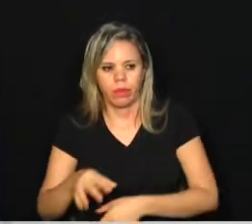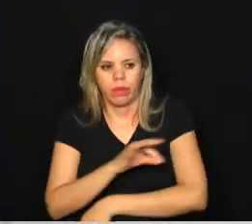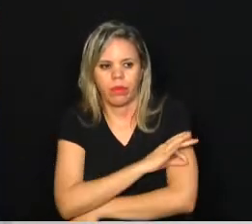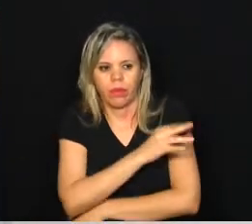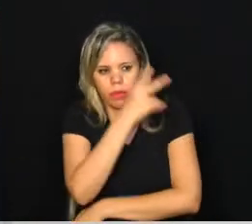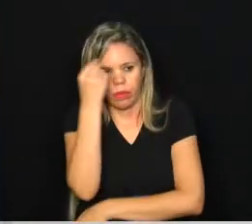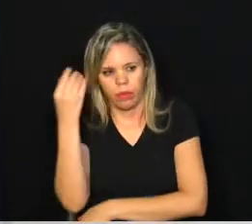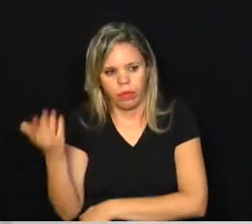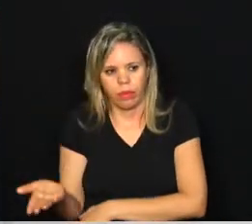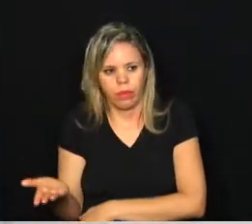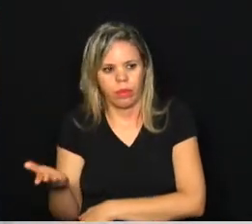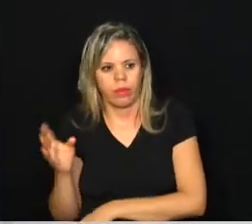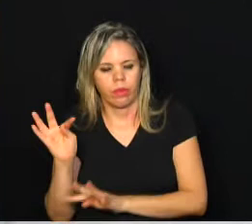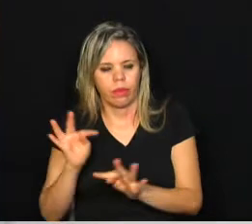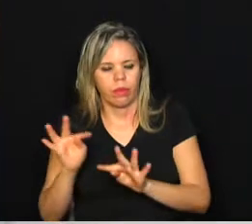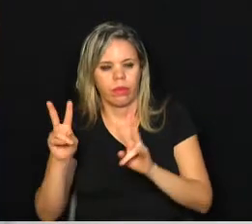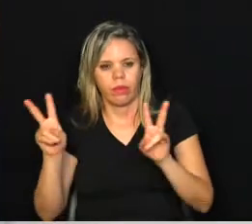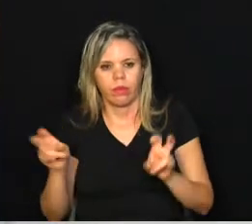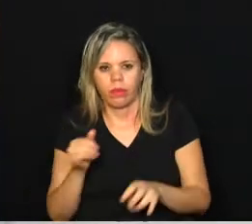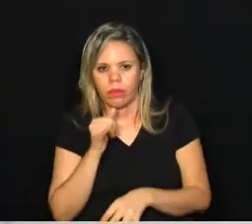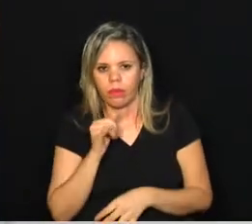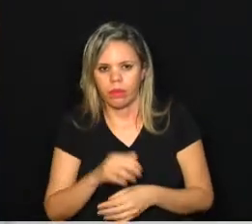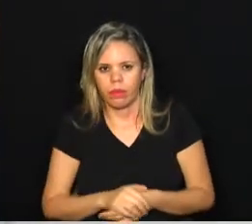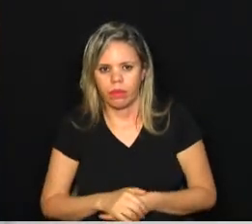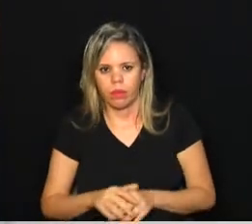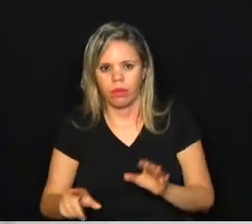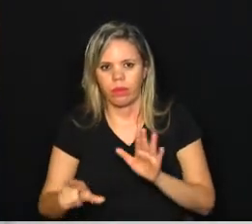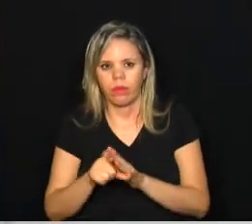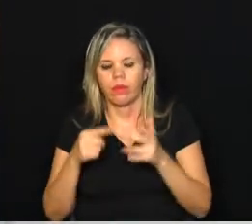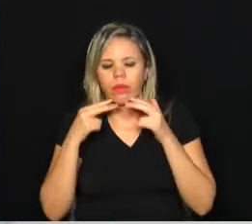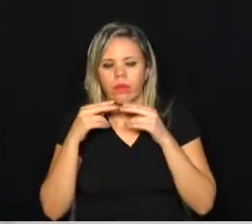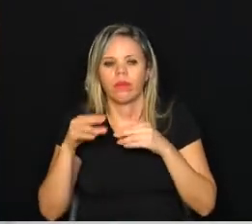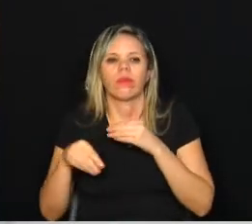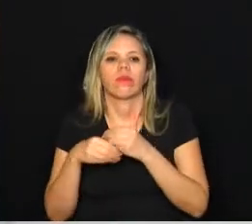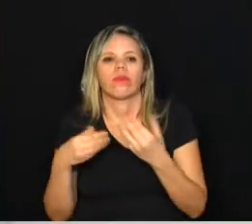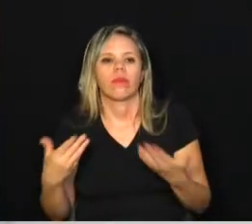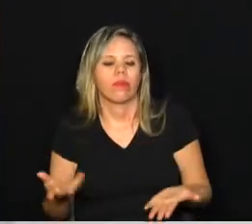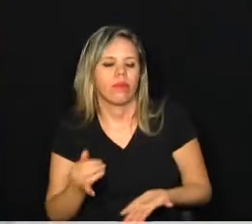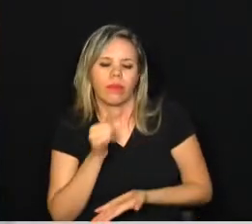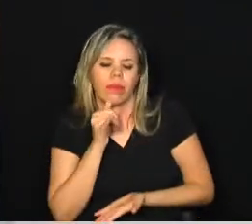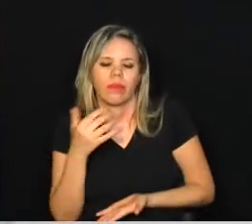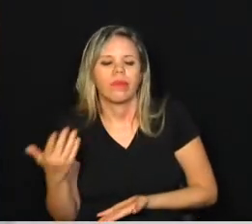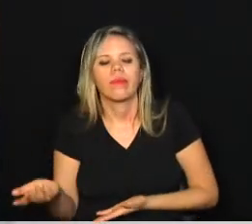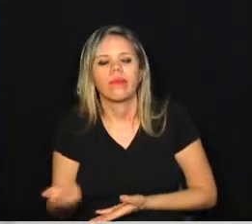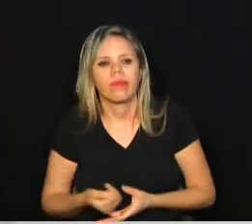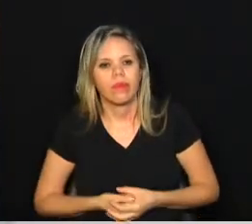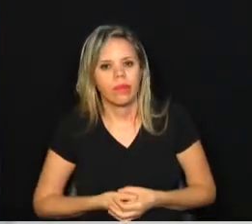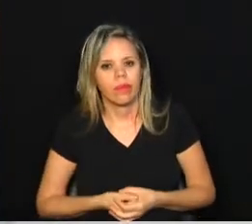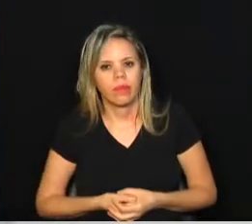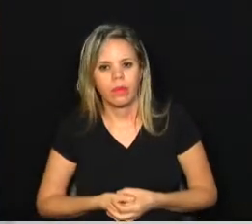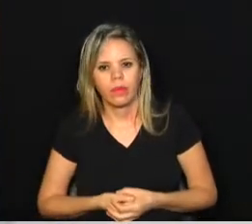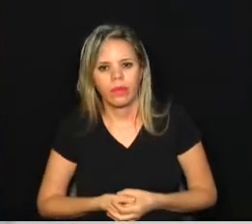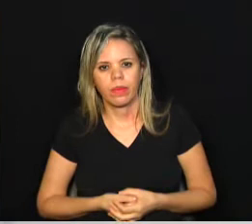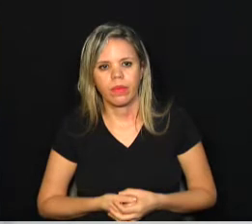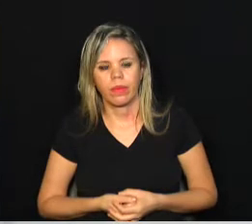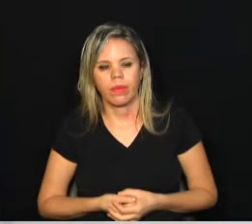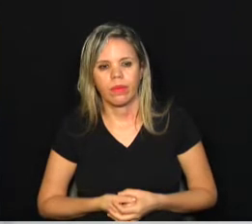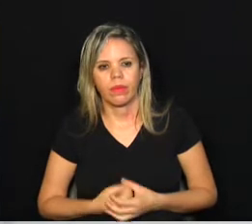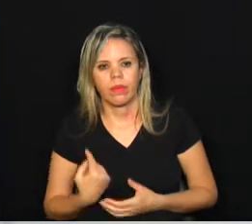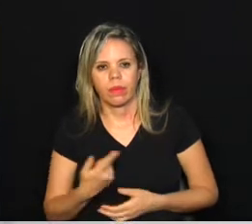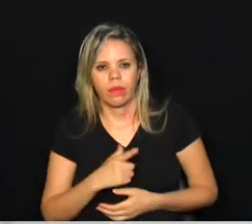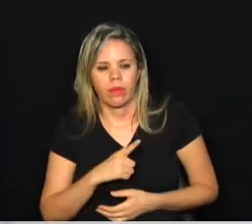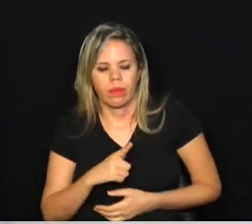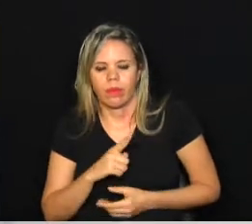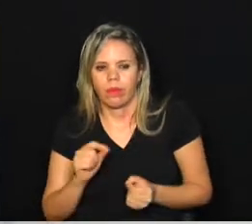Executivo, que vai tratar da lei de inovação, por exemplo, né? E assim que a gente